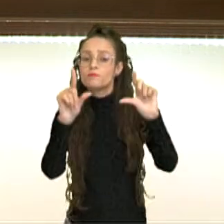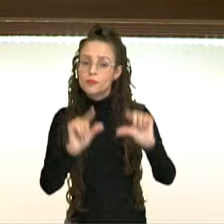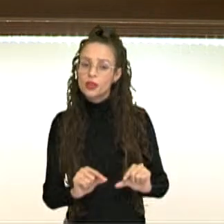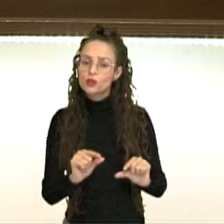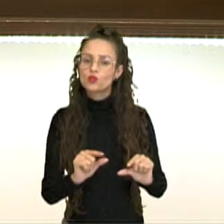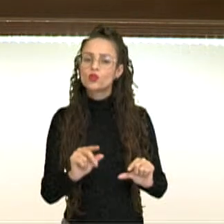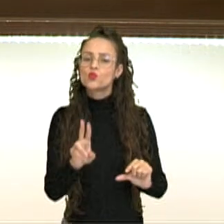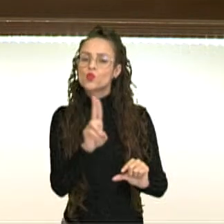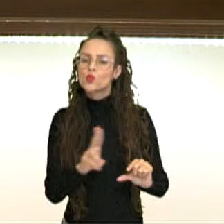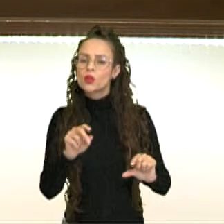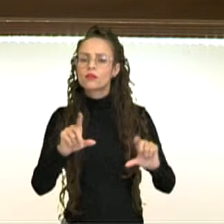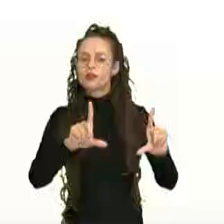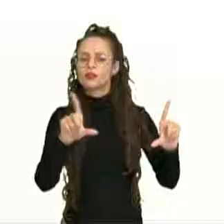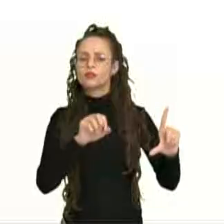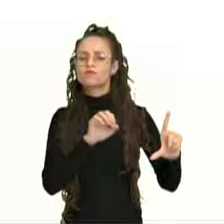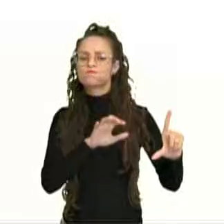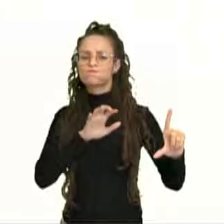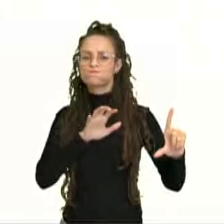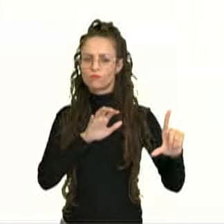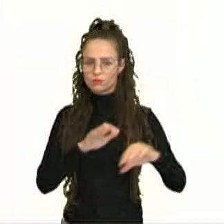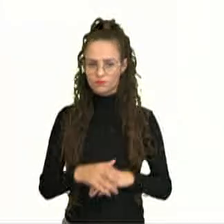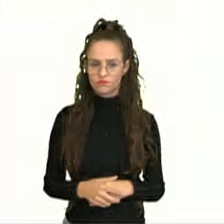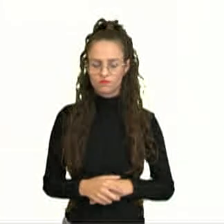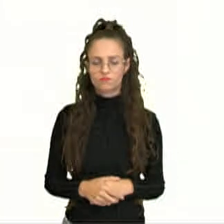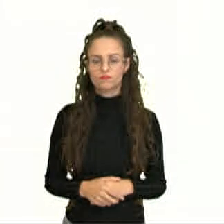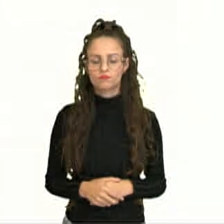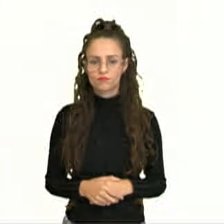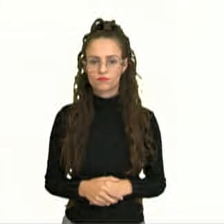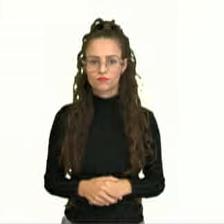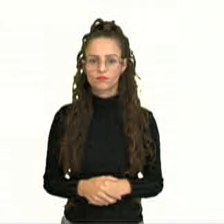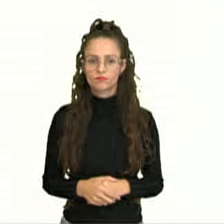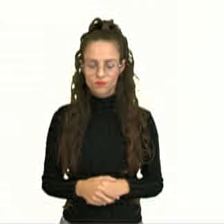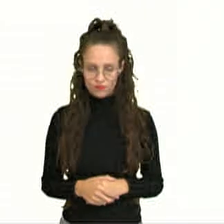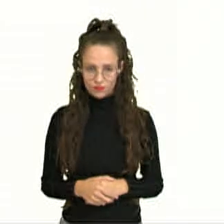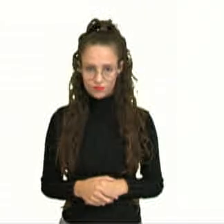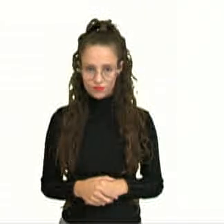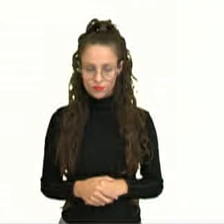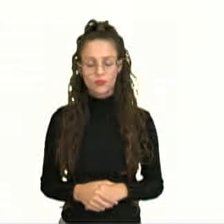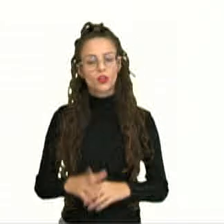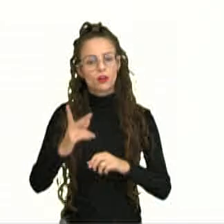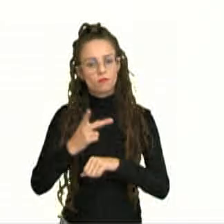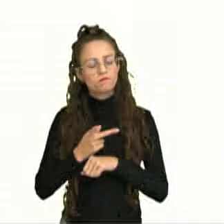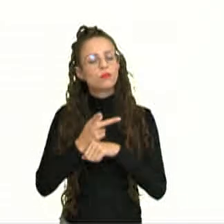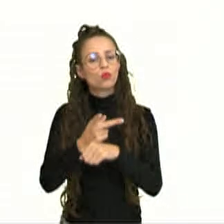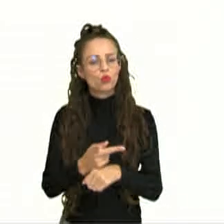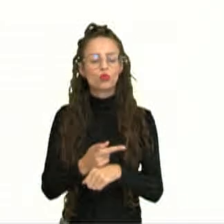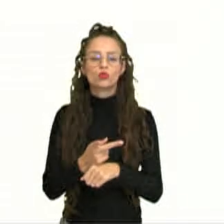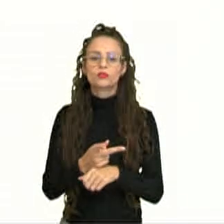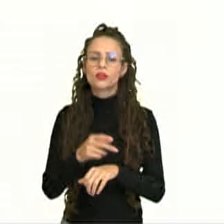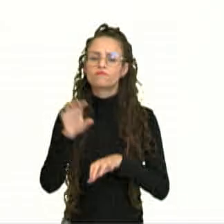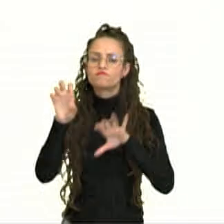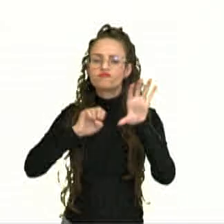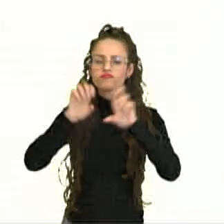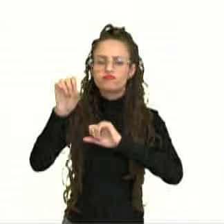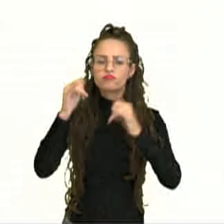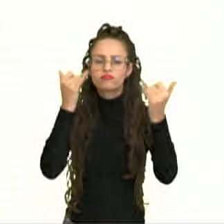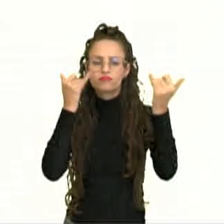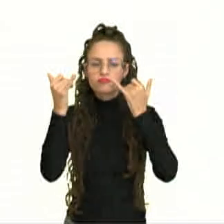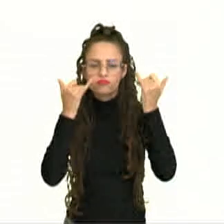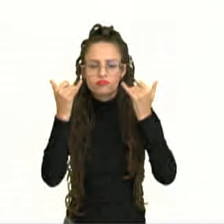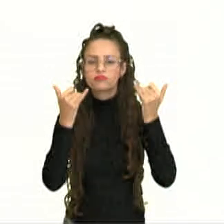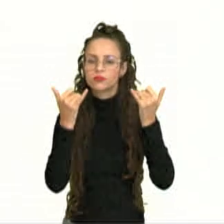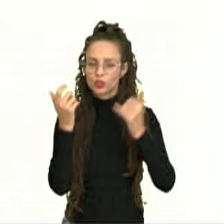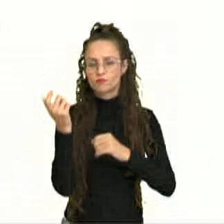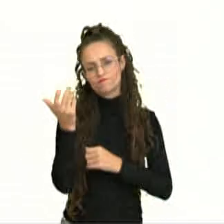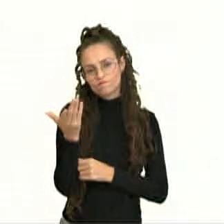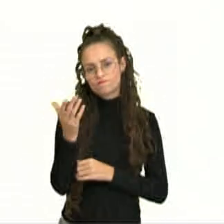da televisão de tubo? Então, a busca por acesso à informação, entretenimento e outras utilidades que a televisão pode